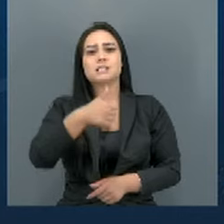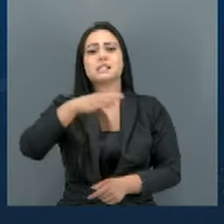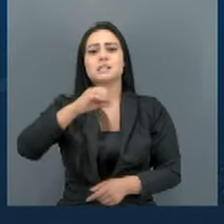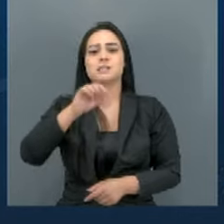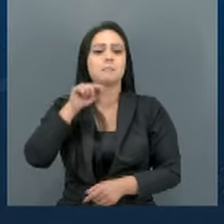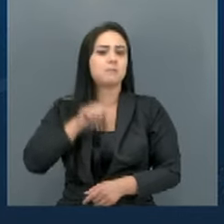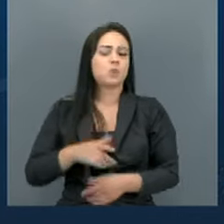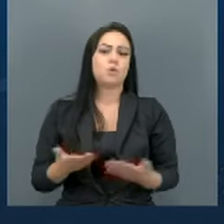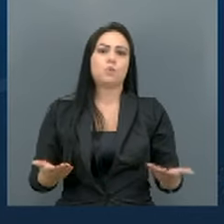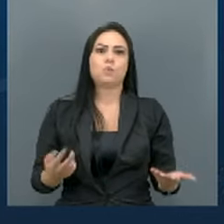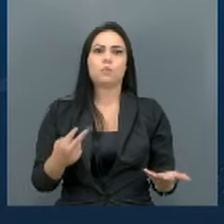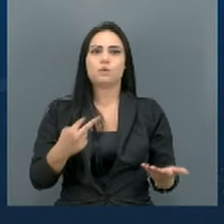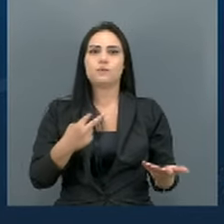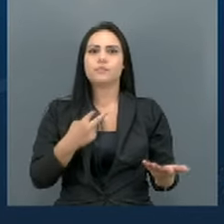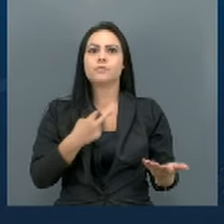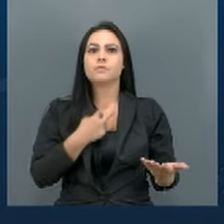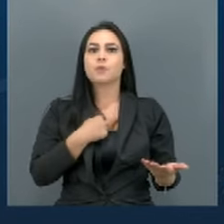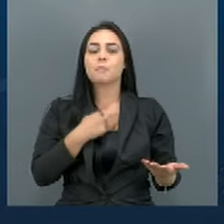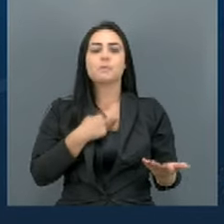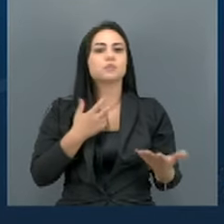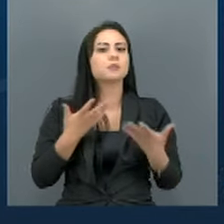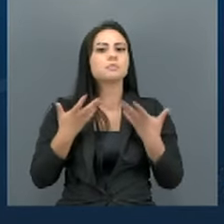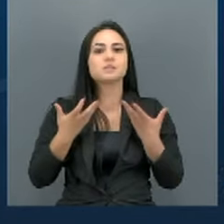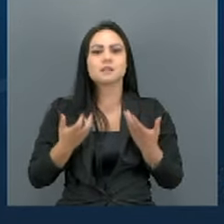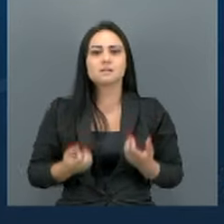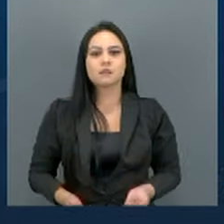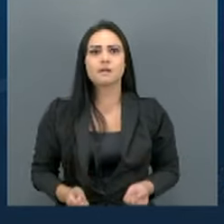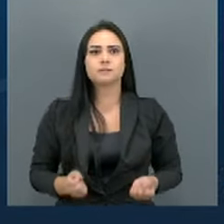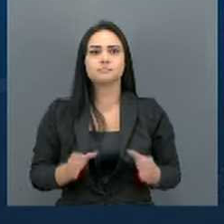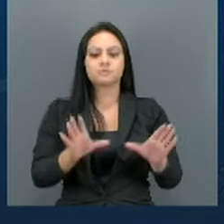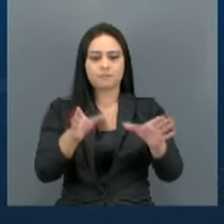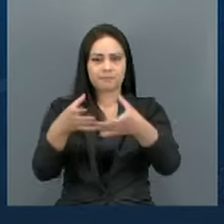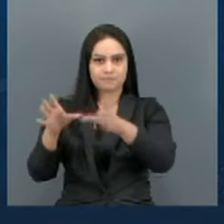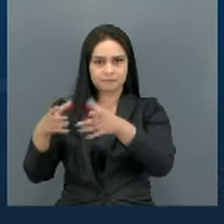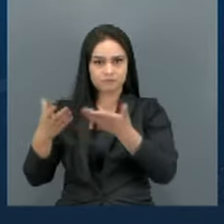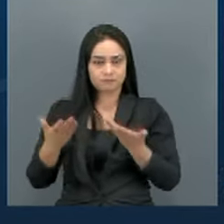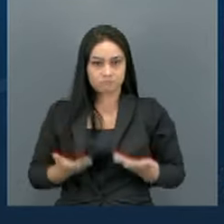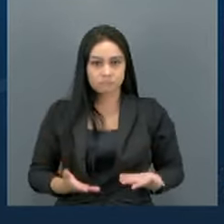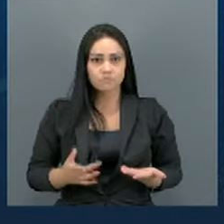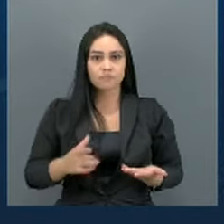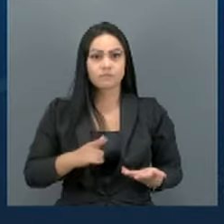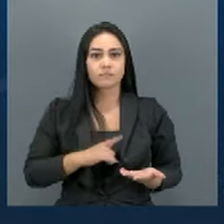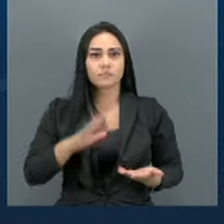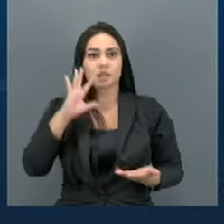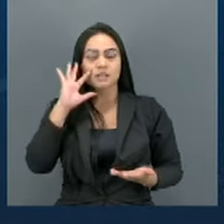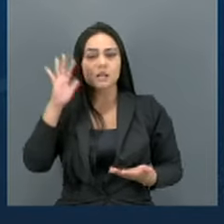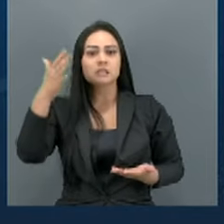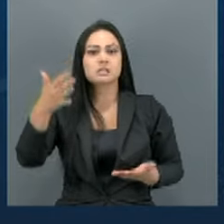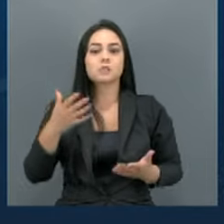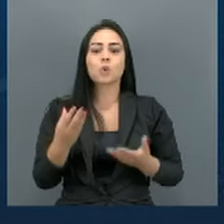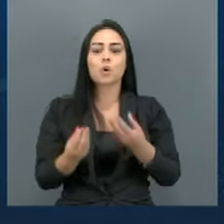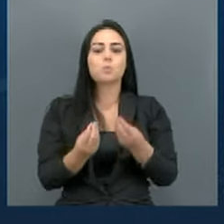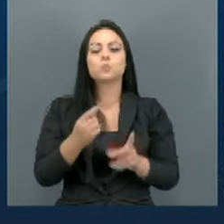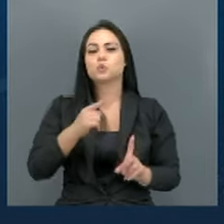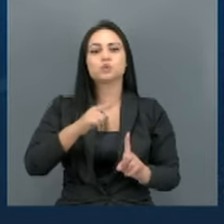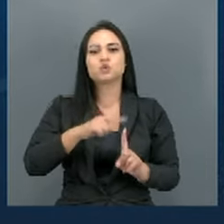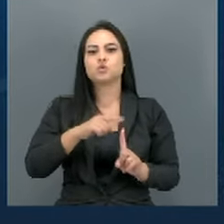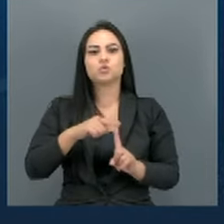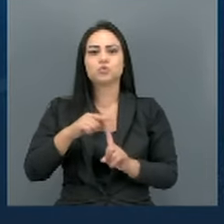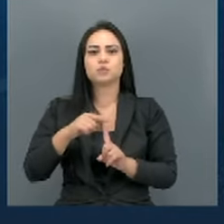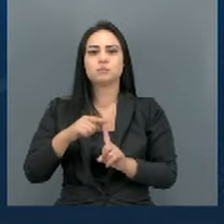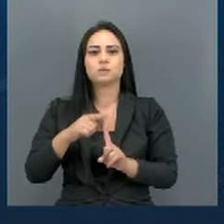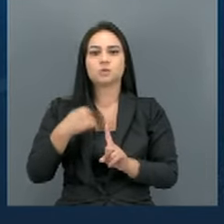aceitar que entidades discutam e decidam a forma como os